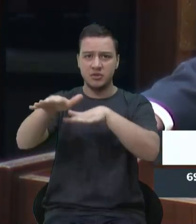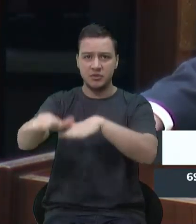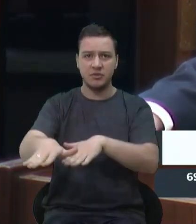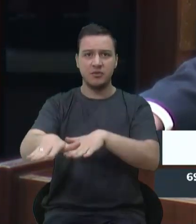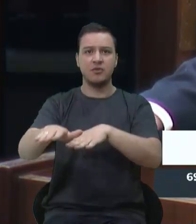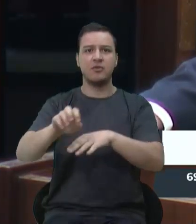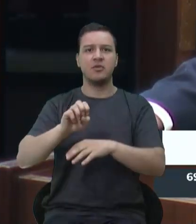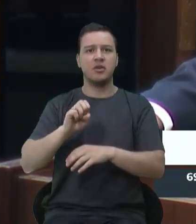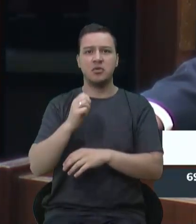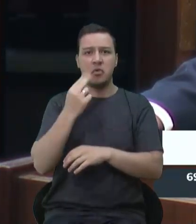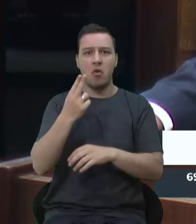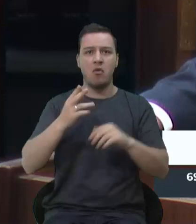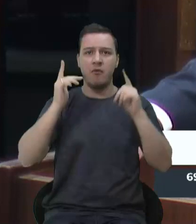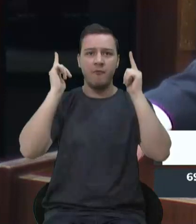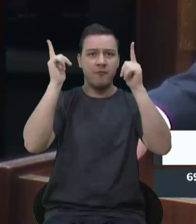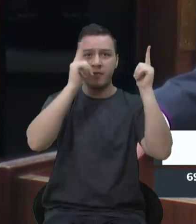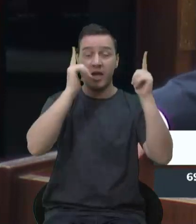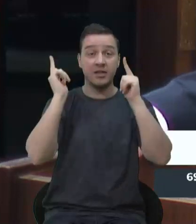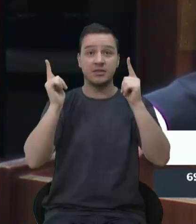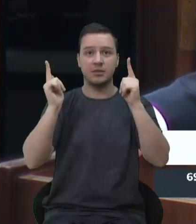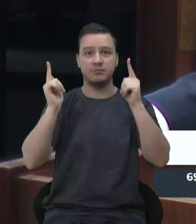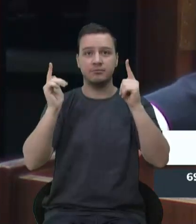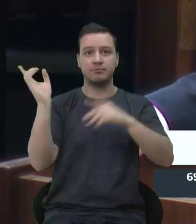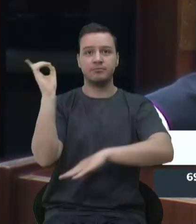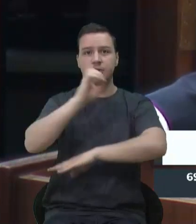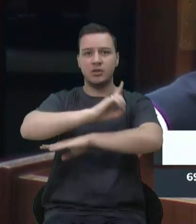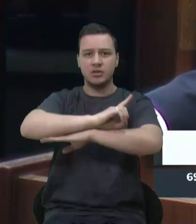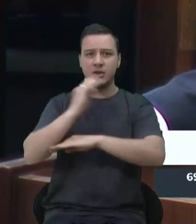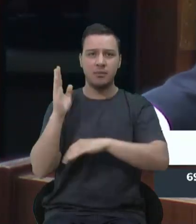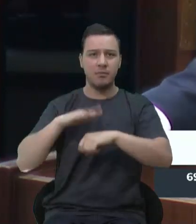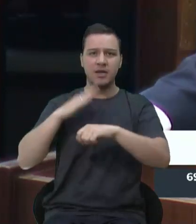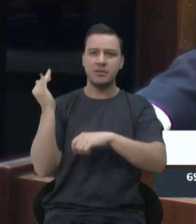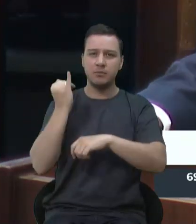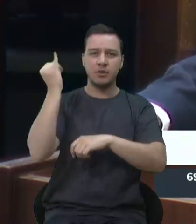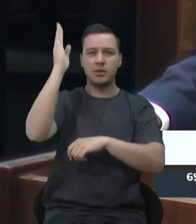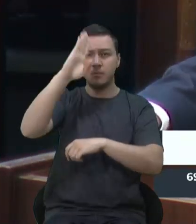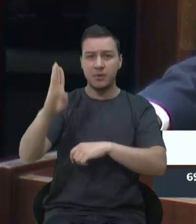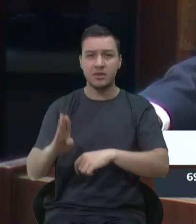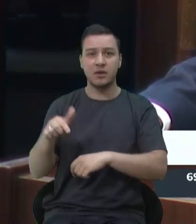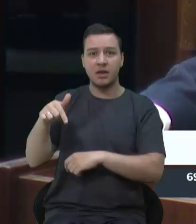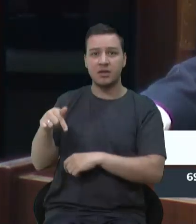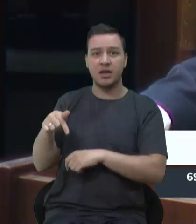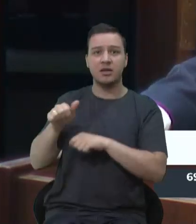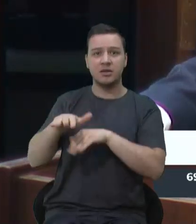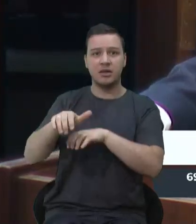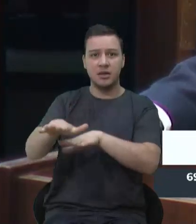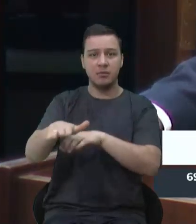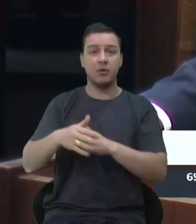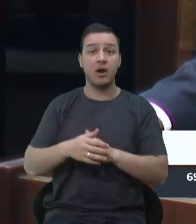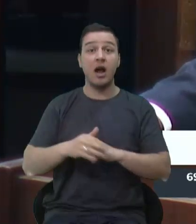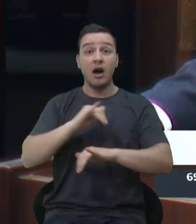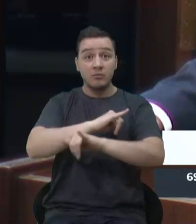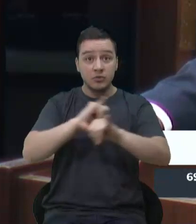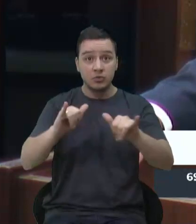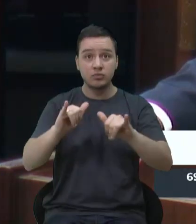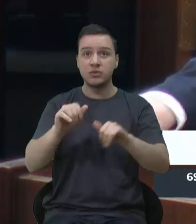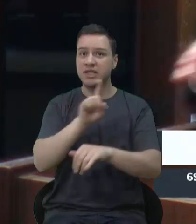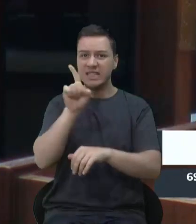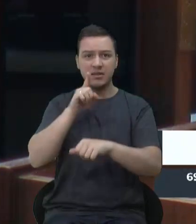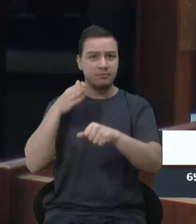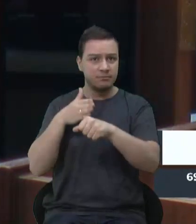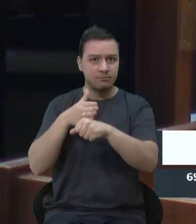data magna brasileira, que é o 7 de setembro. Exortou ele a população que não acorresse